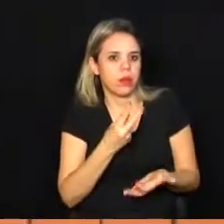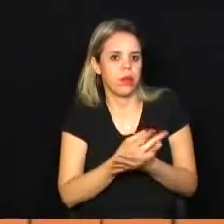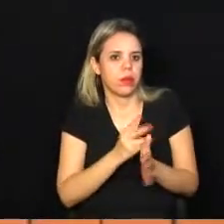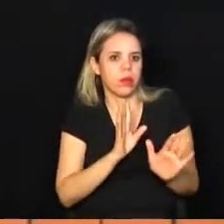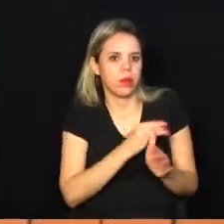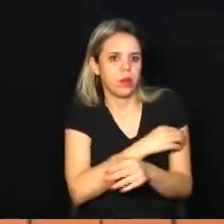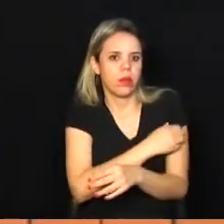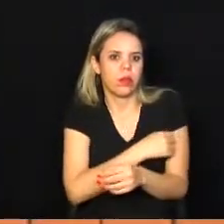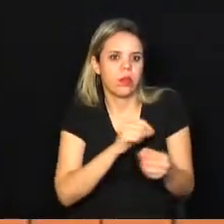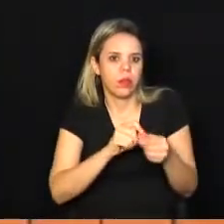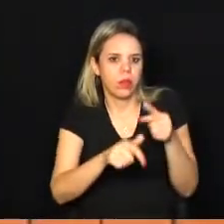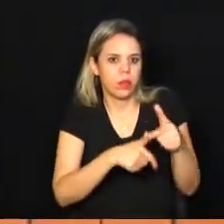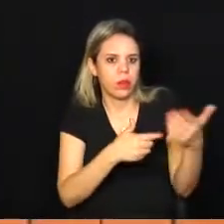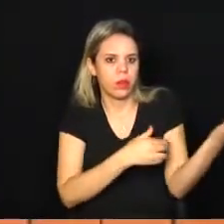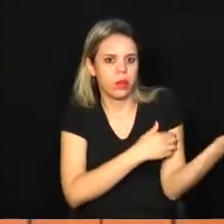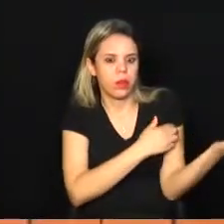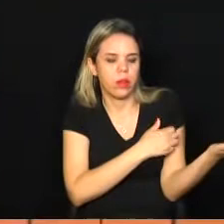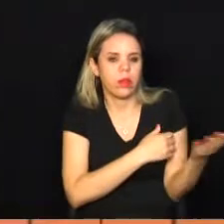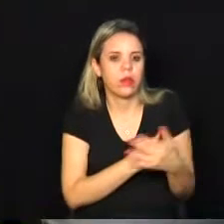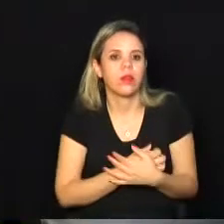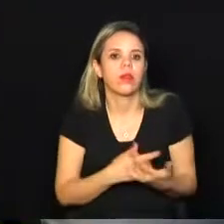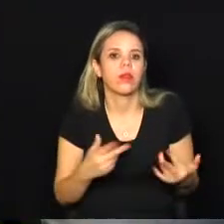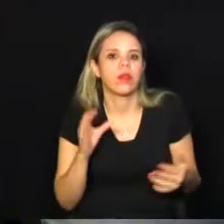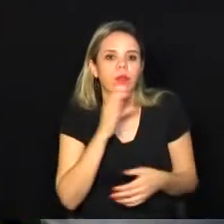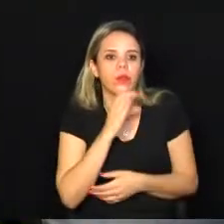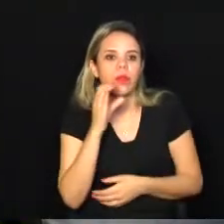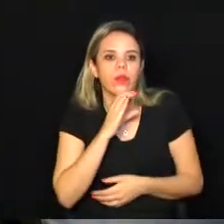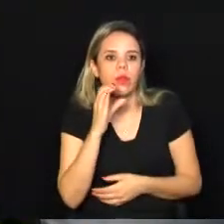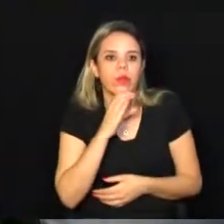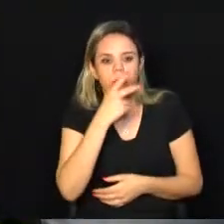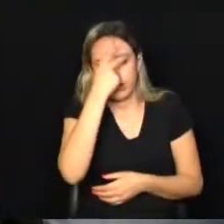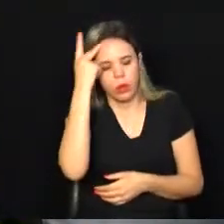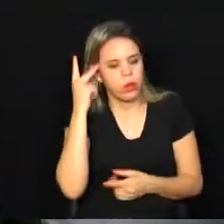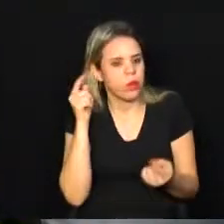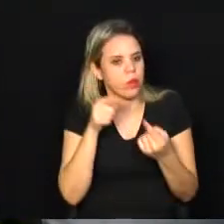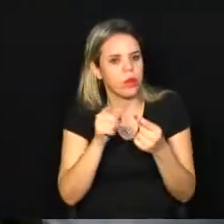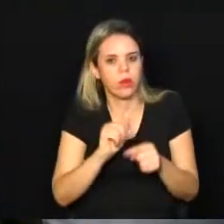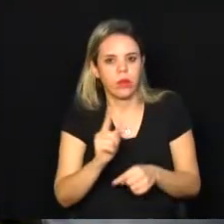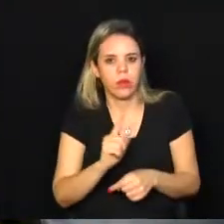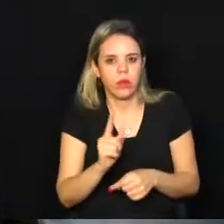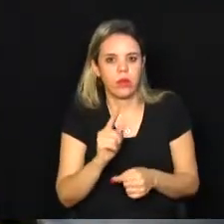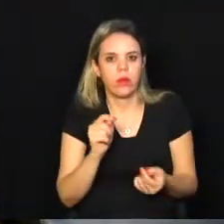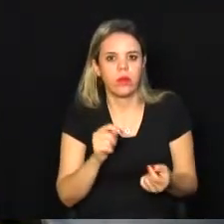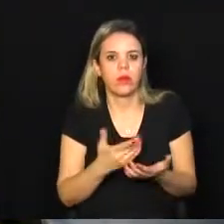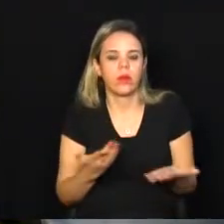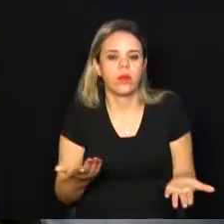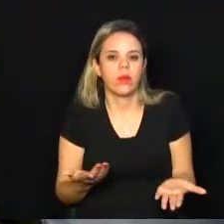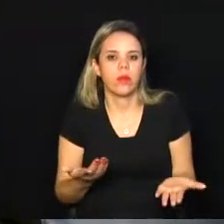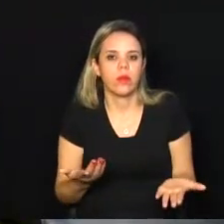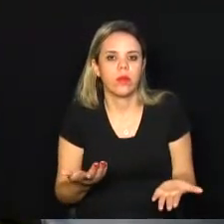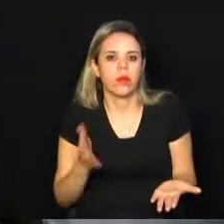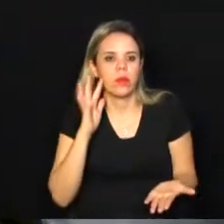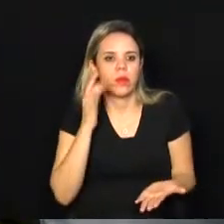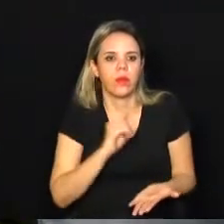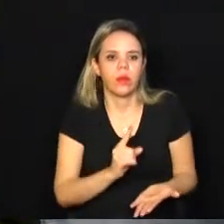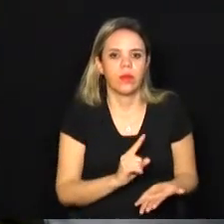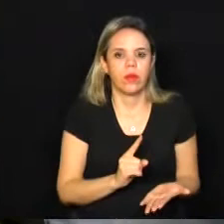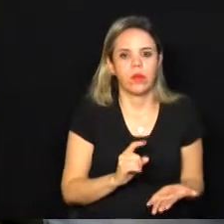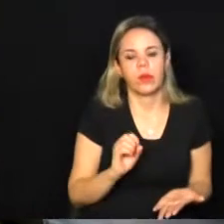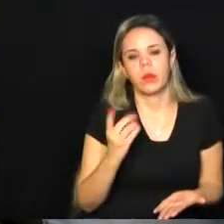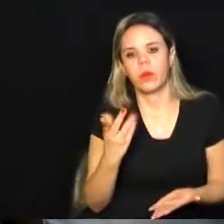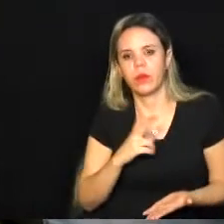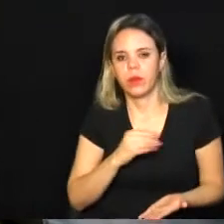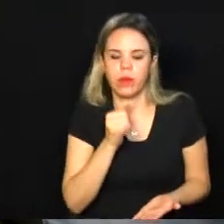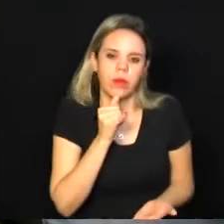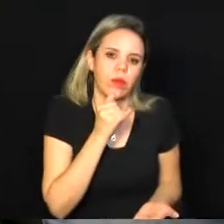quis fazer esse trabalho. Geralmente é algo urgente quando a pessoa não atinge esse objetivo, não atinge o resultado, ou tem exemplo